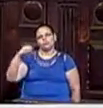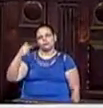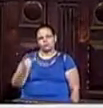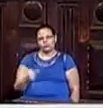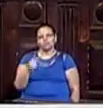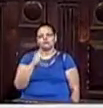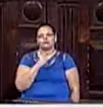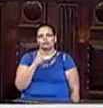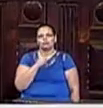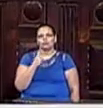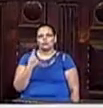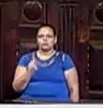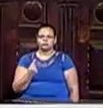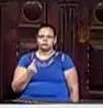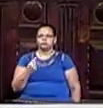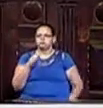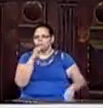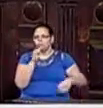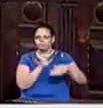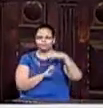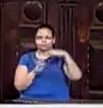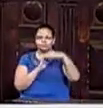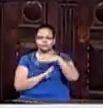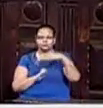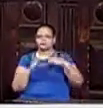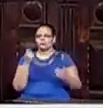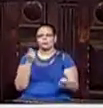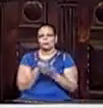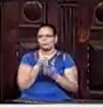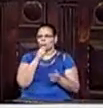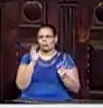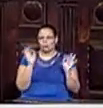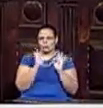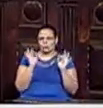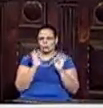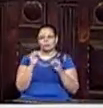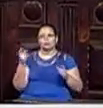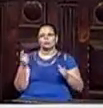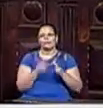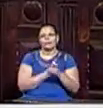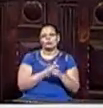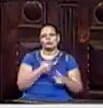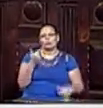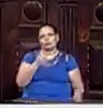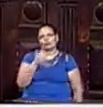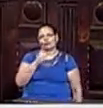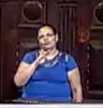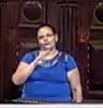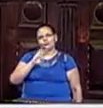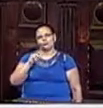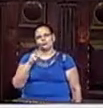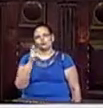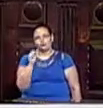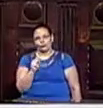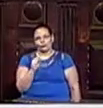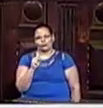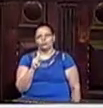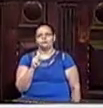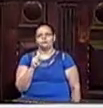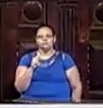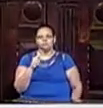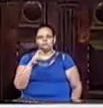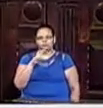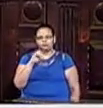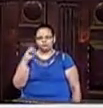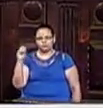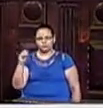tinha um grande sonegador nesse Estado que deve dever 2,5 bilhões ao Estado através das